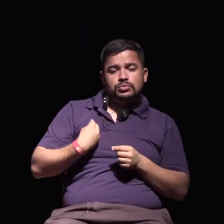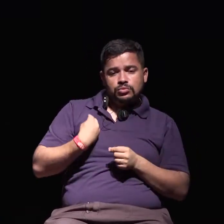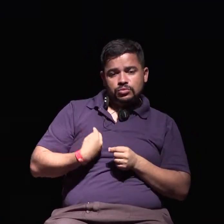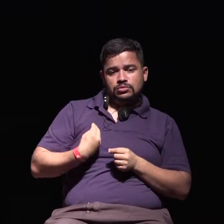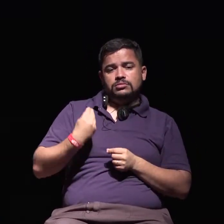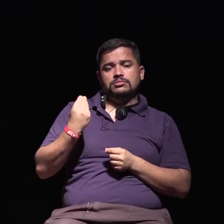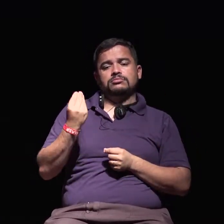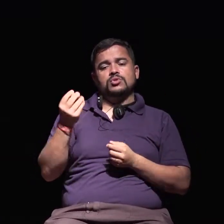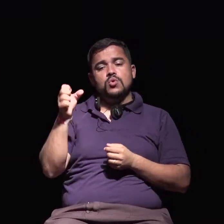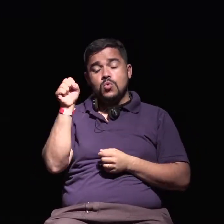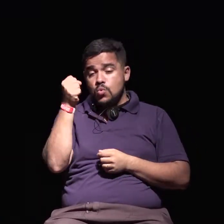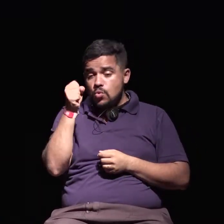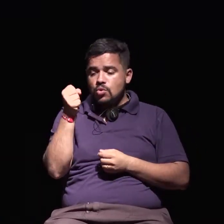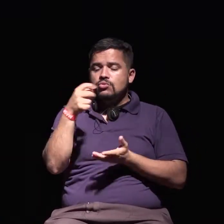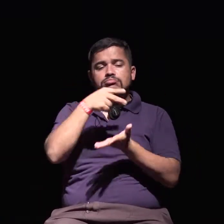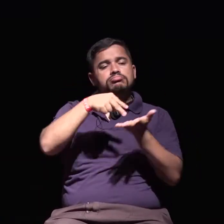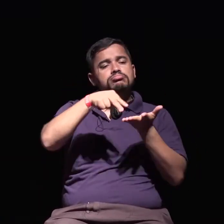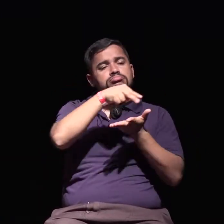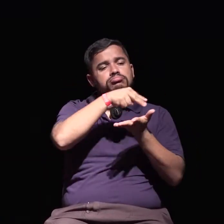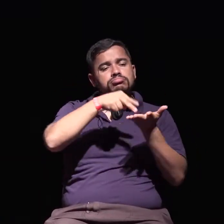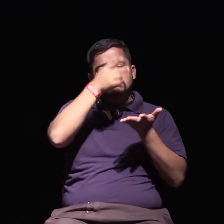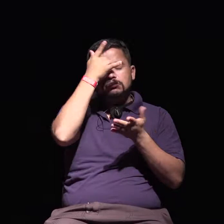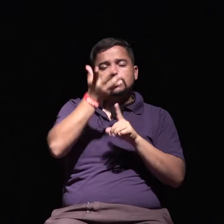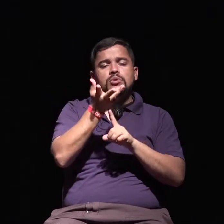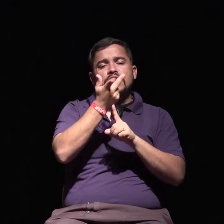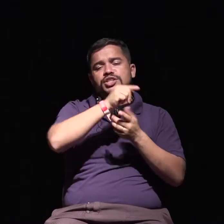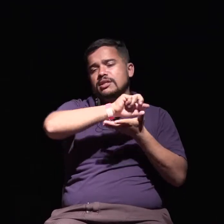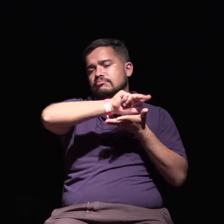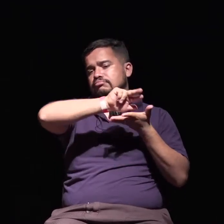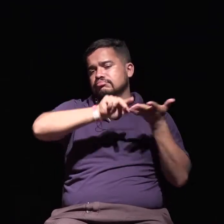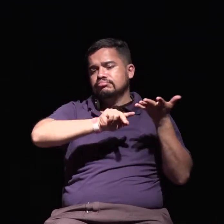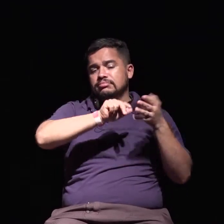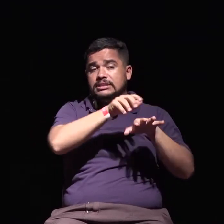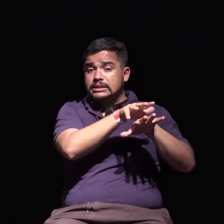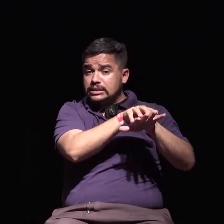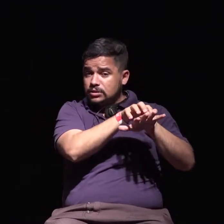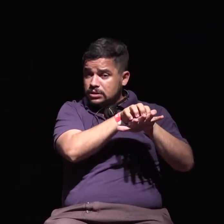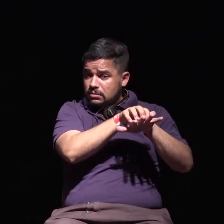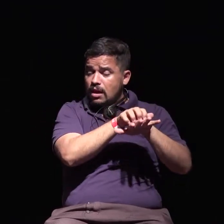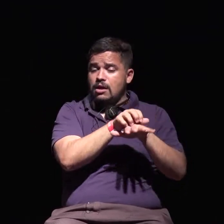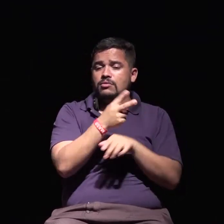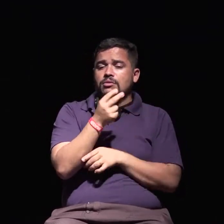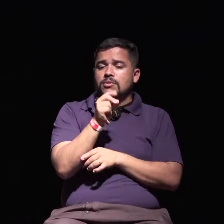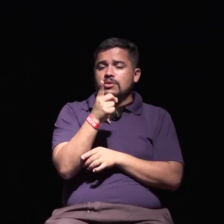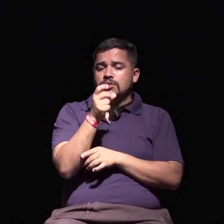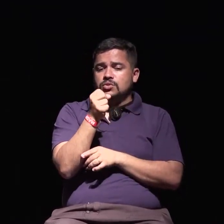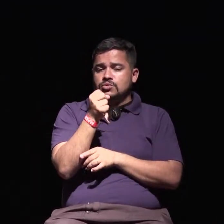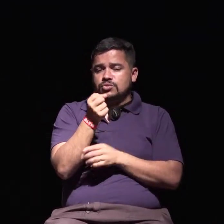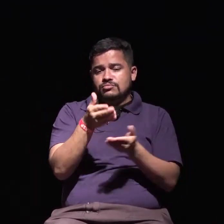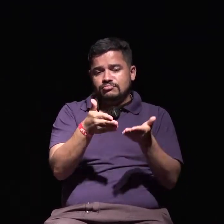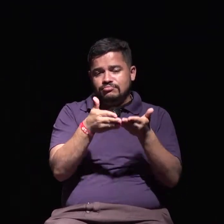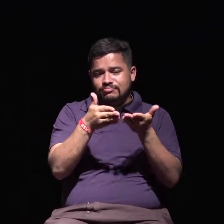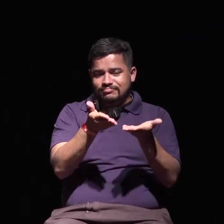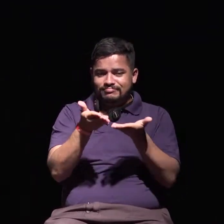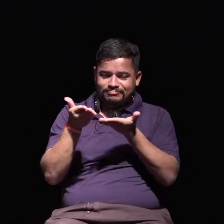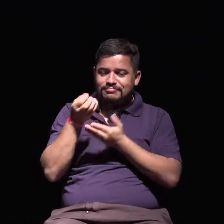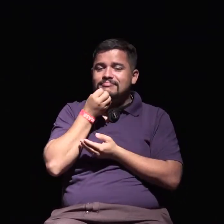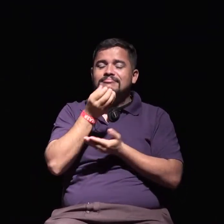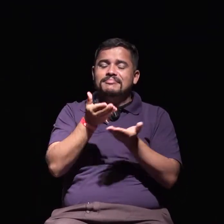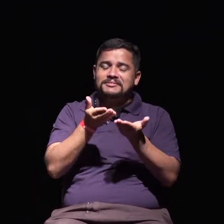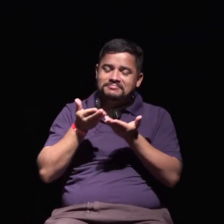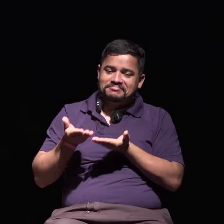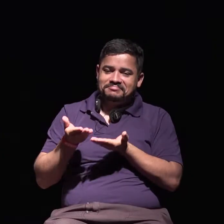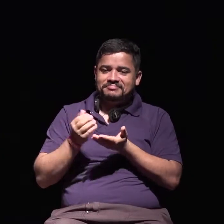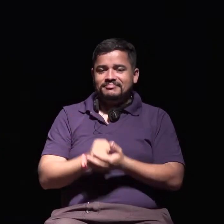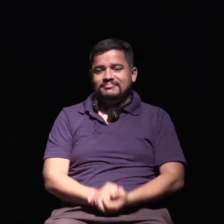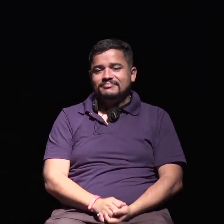8, Dançando com Artistas, etc., no Sesc Santo Amaro, em 2018. Por favor, Cláudia, bem-vinda.